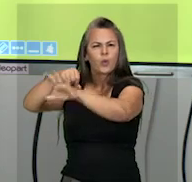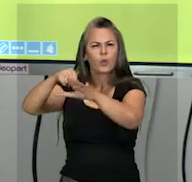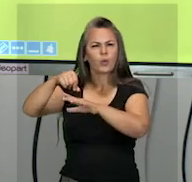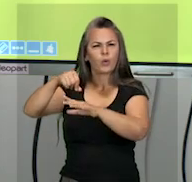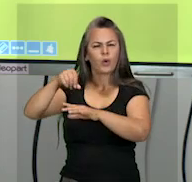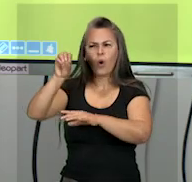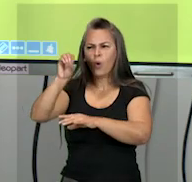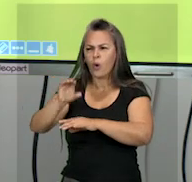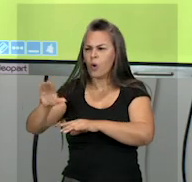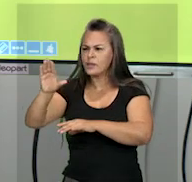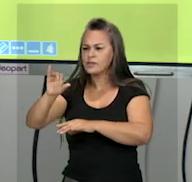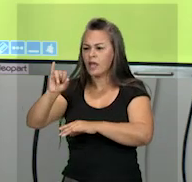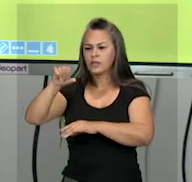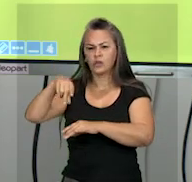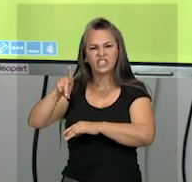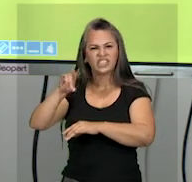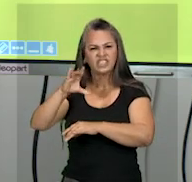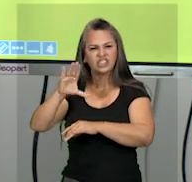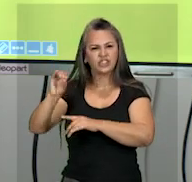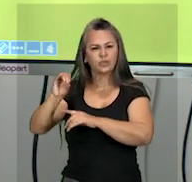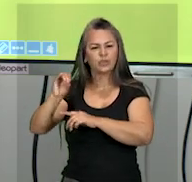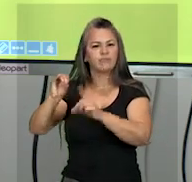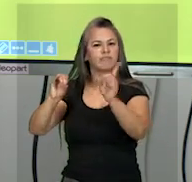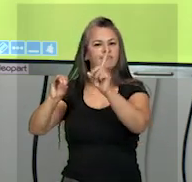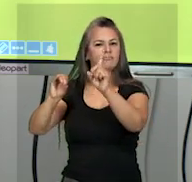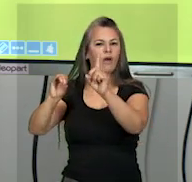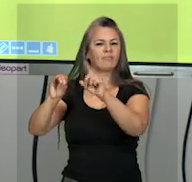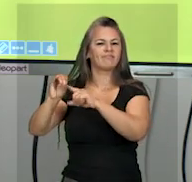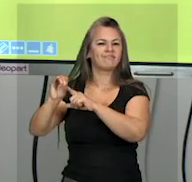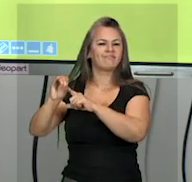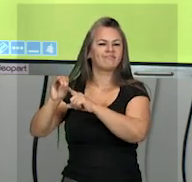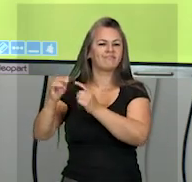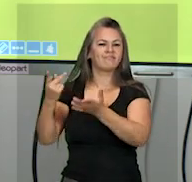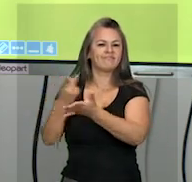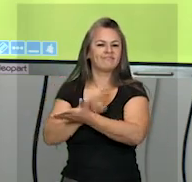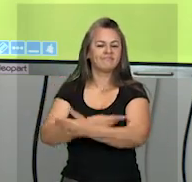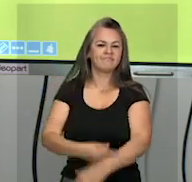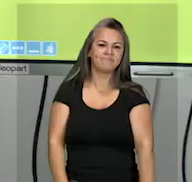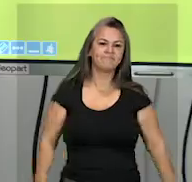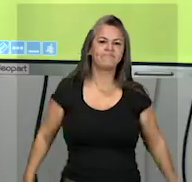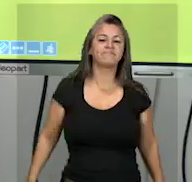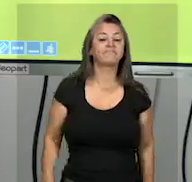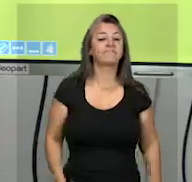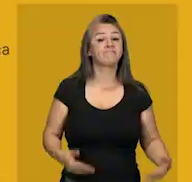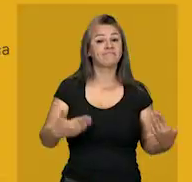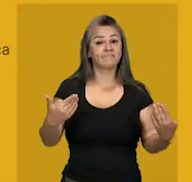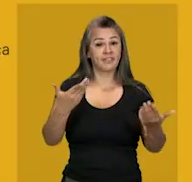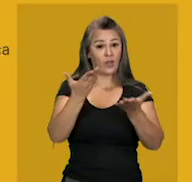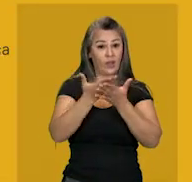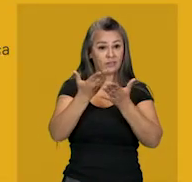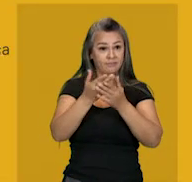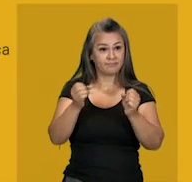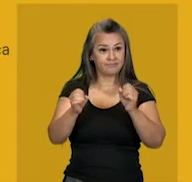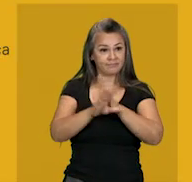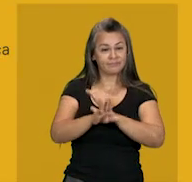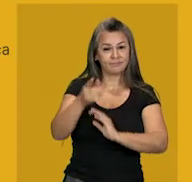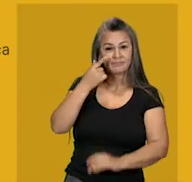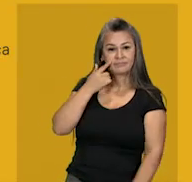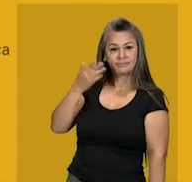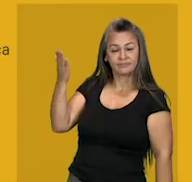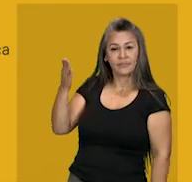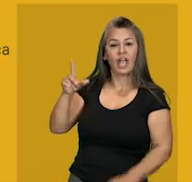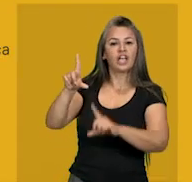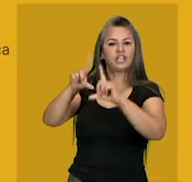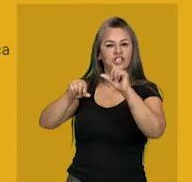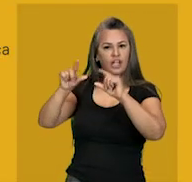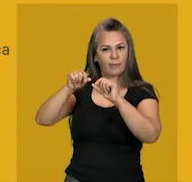Falso, porque, na verdade, é sobre o Oceano Pacífico e não sobre o Oceano Índico. Bom, então na aula de hoje nós vimos que o Japão é um país com alto investimento em